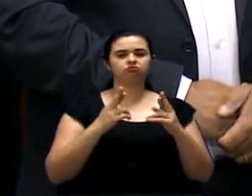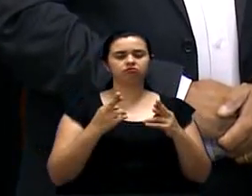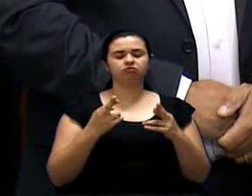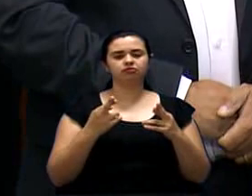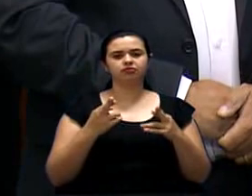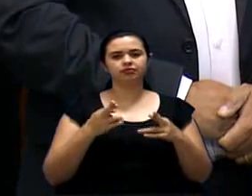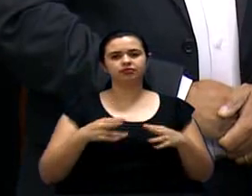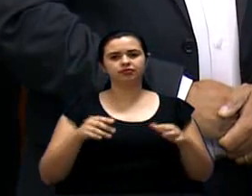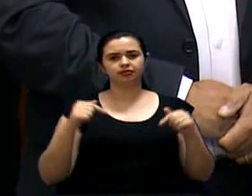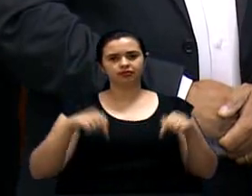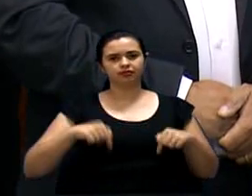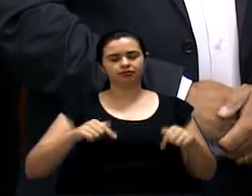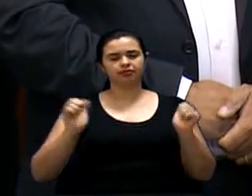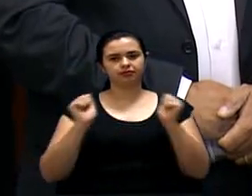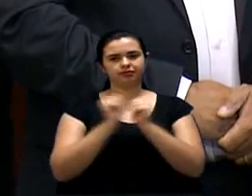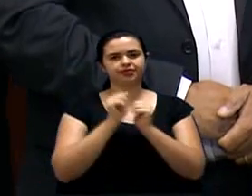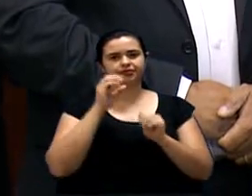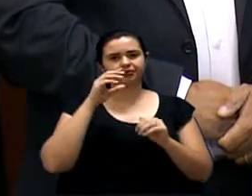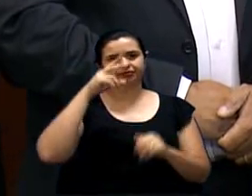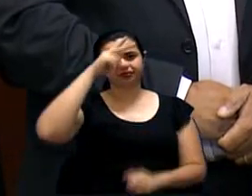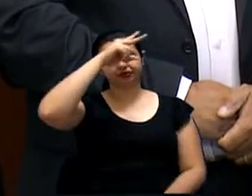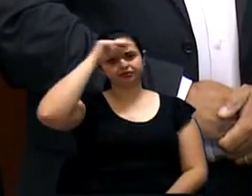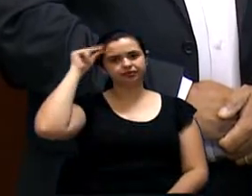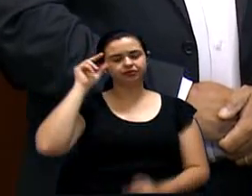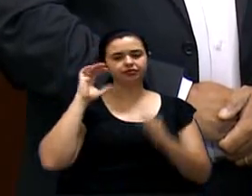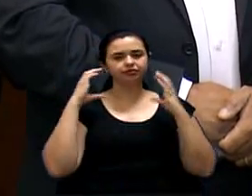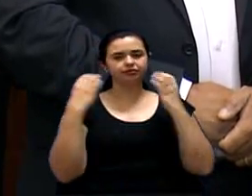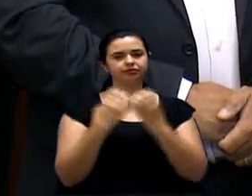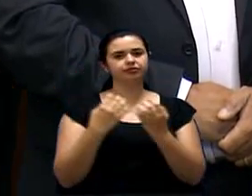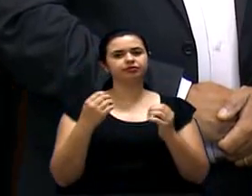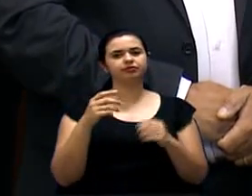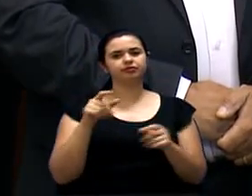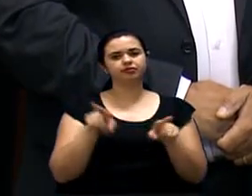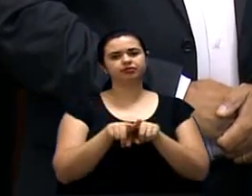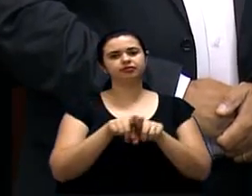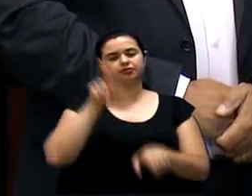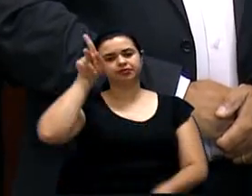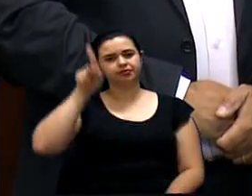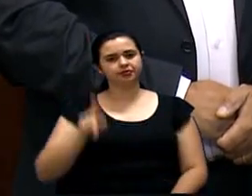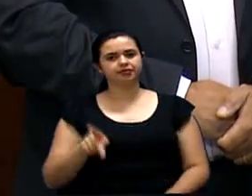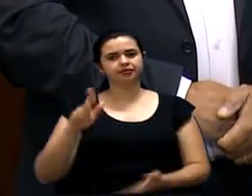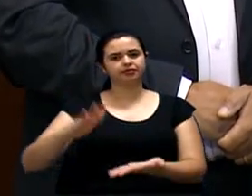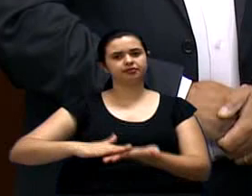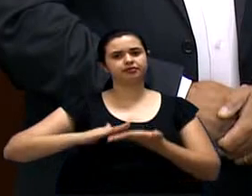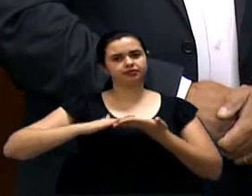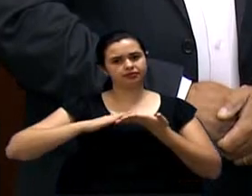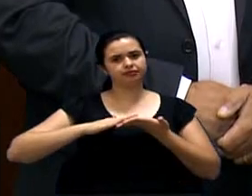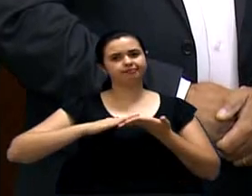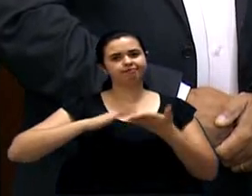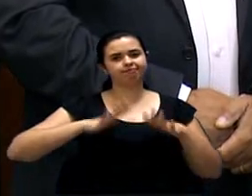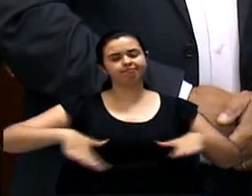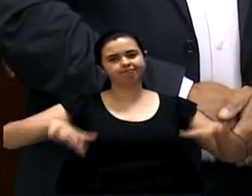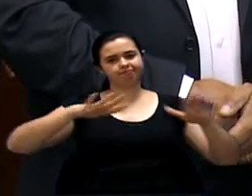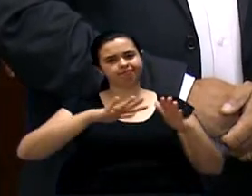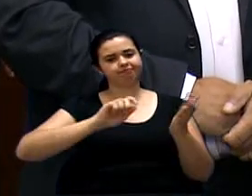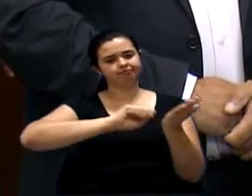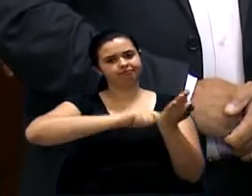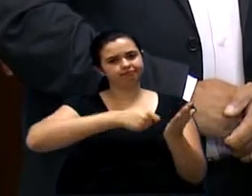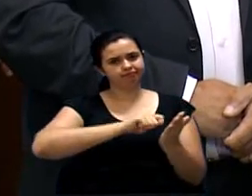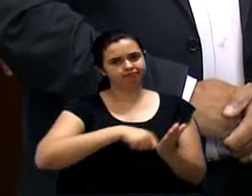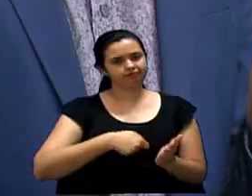junto, né, a Câmara Municipal de Sorocaba e o presidente que fez essa homenagem, e todos assinaram, né? Agradeço de